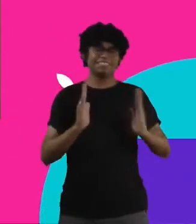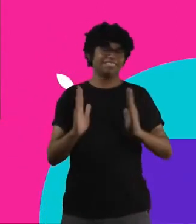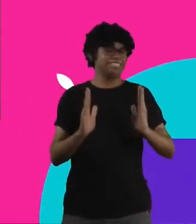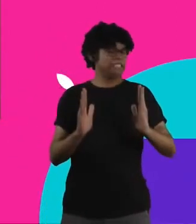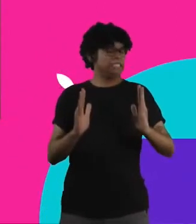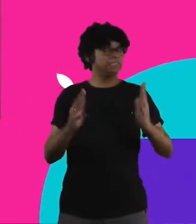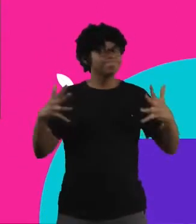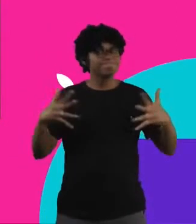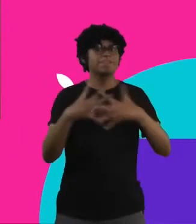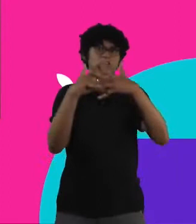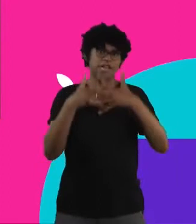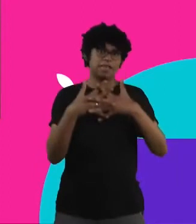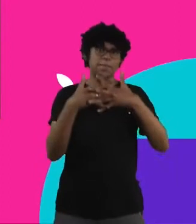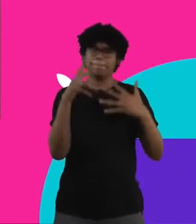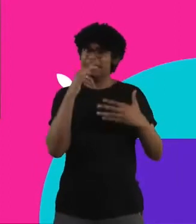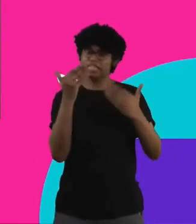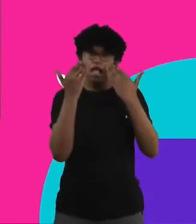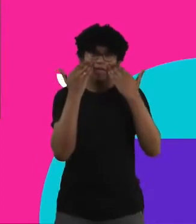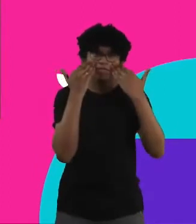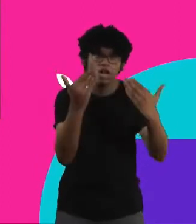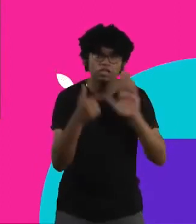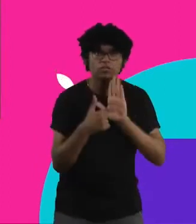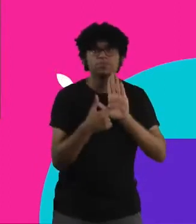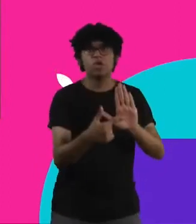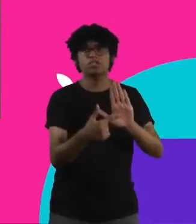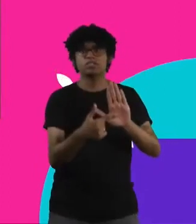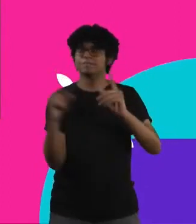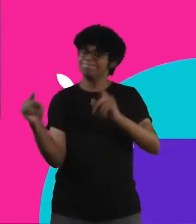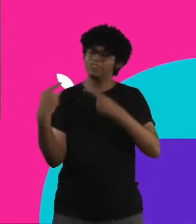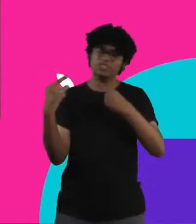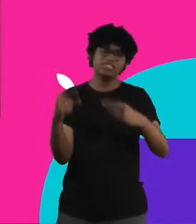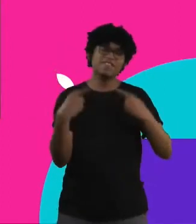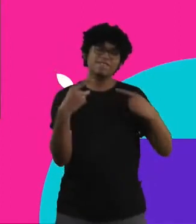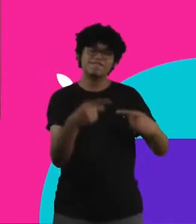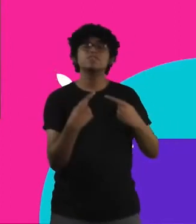um todo, ela escancara os desafios da gente